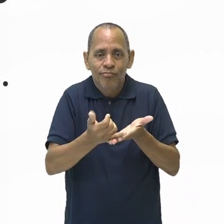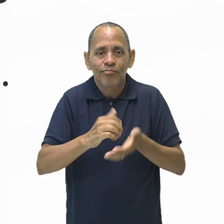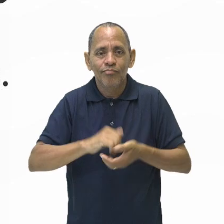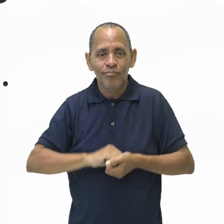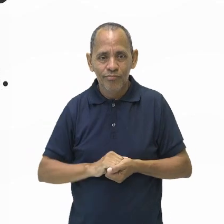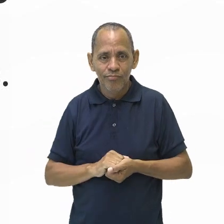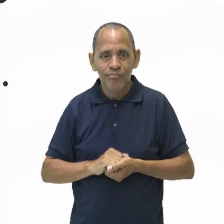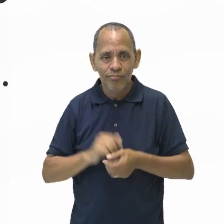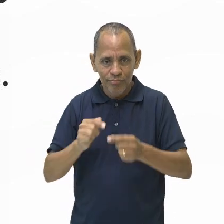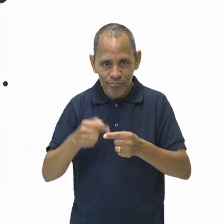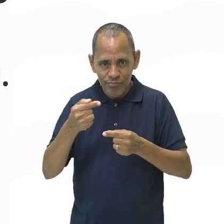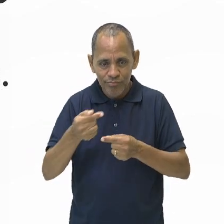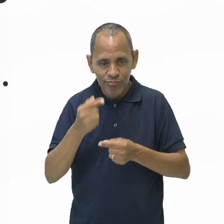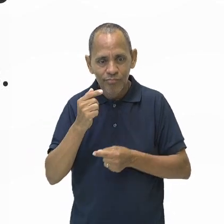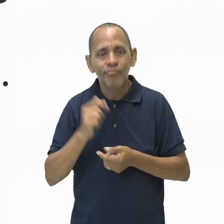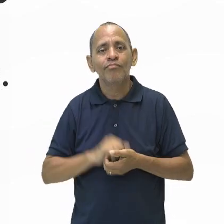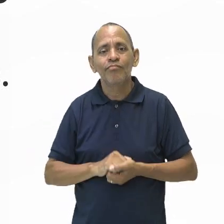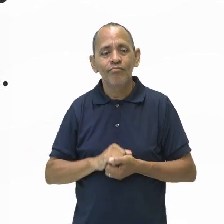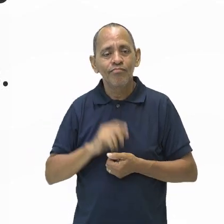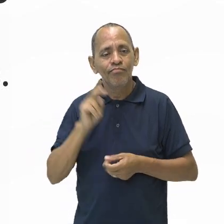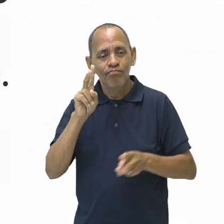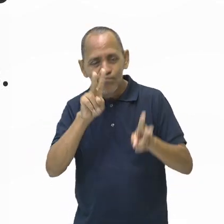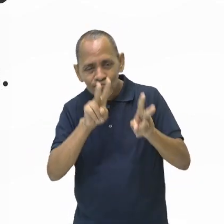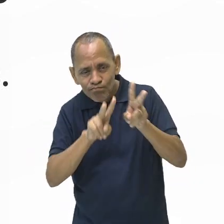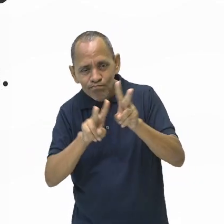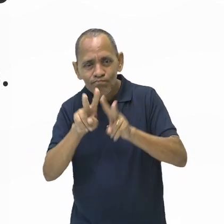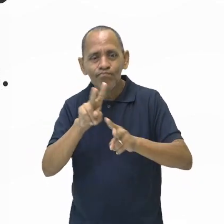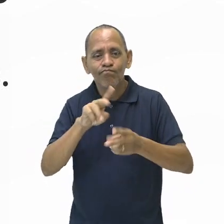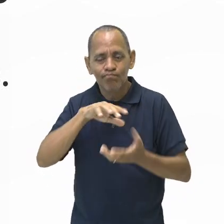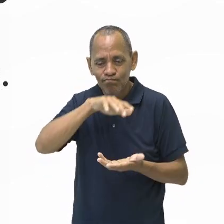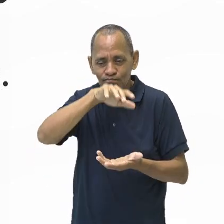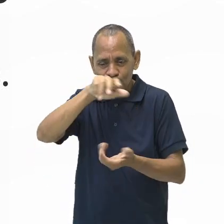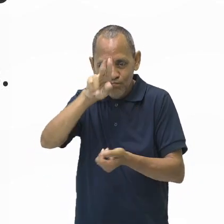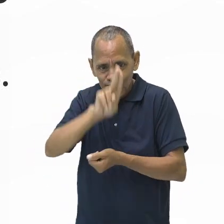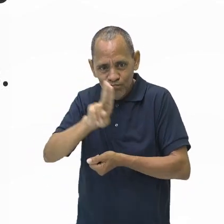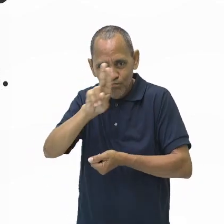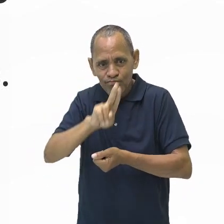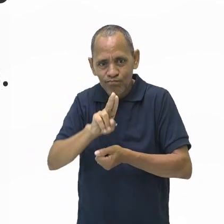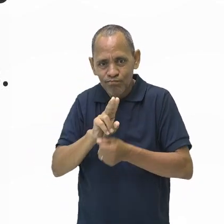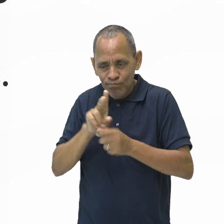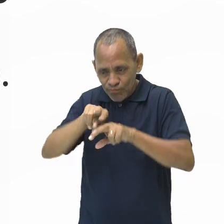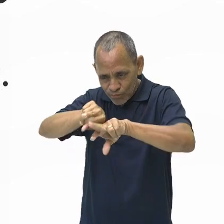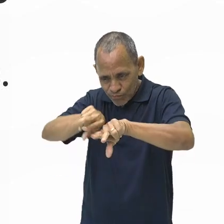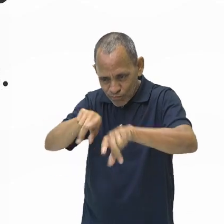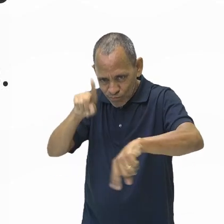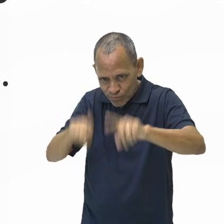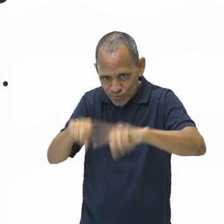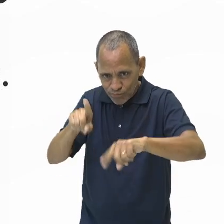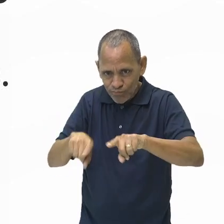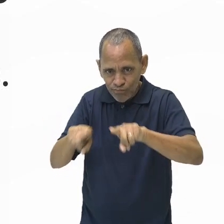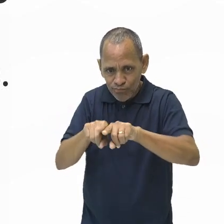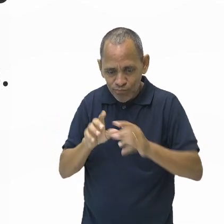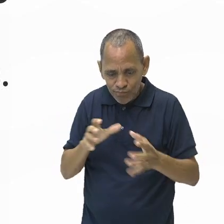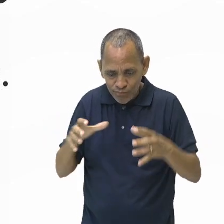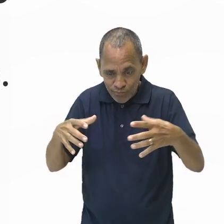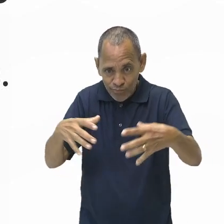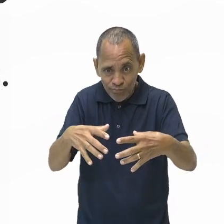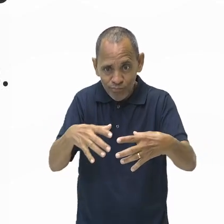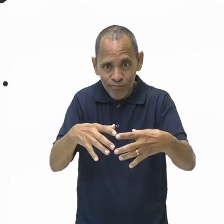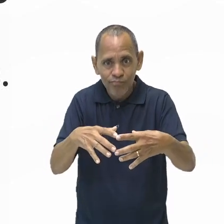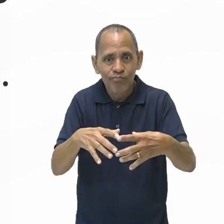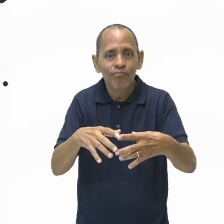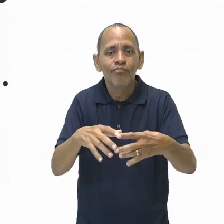Após ver a Terra consumindo boa parte de suas reservas naturais, um grupo de